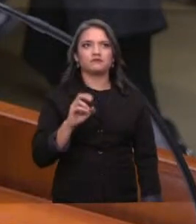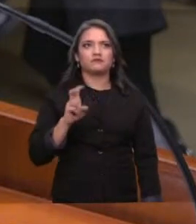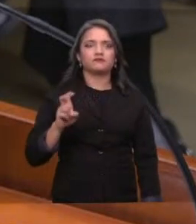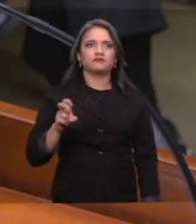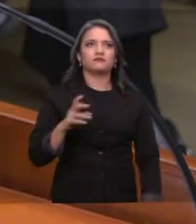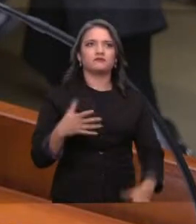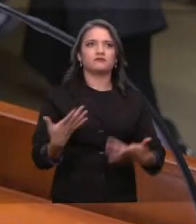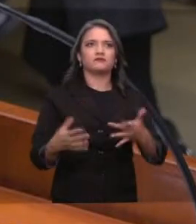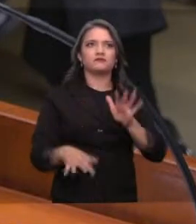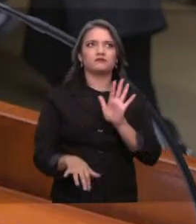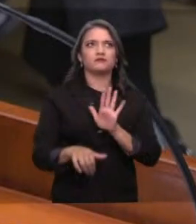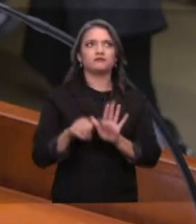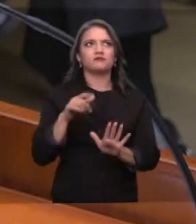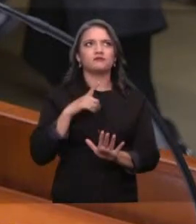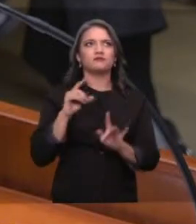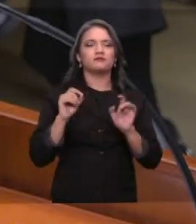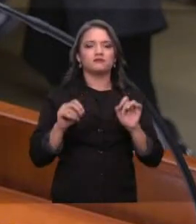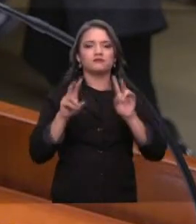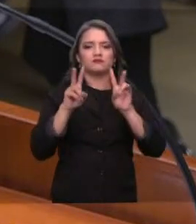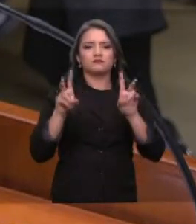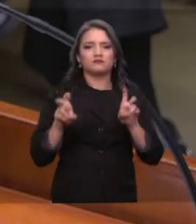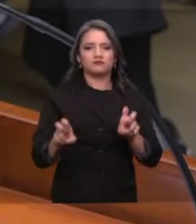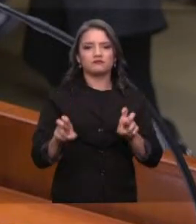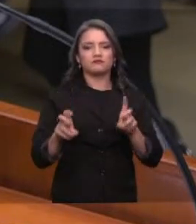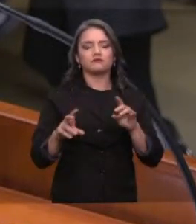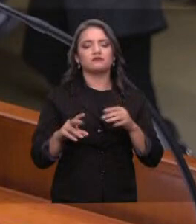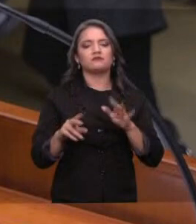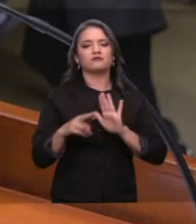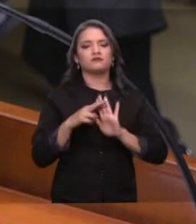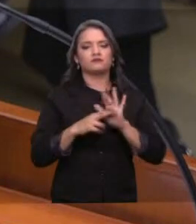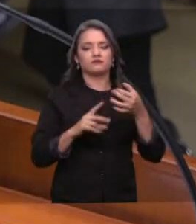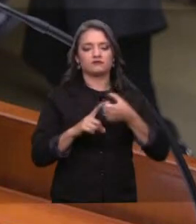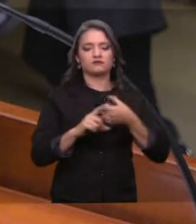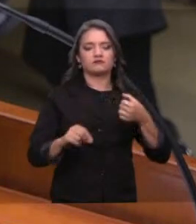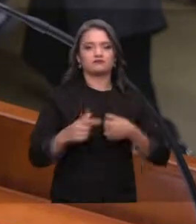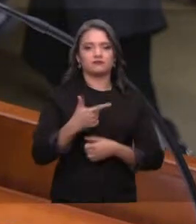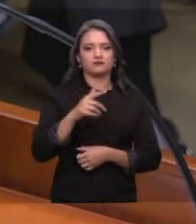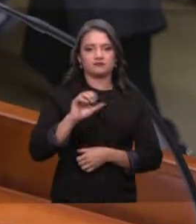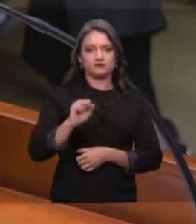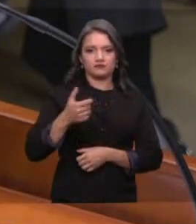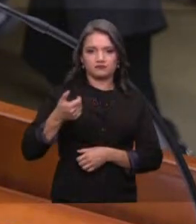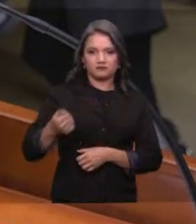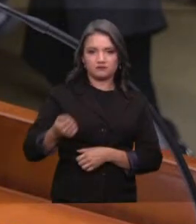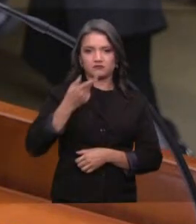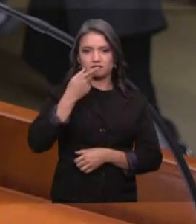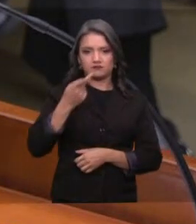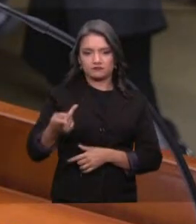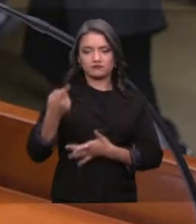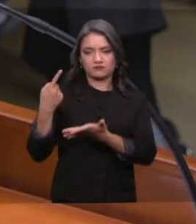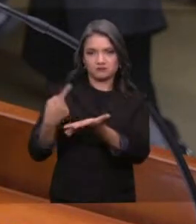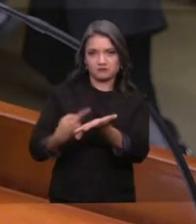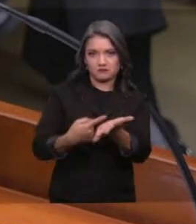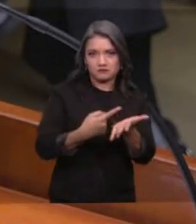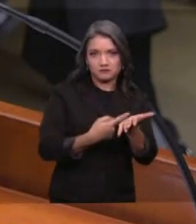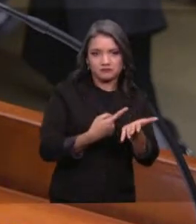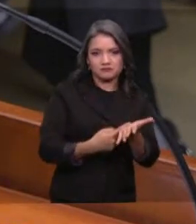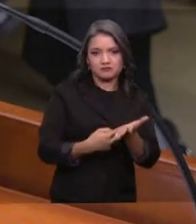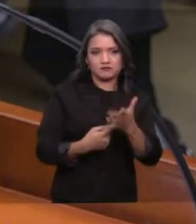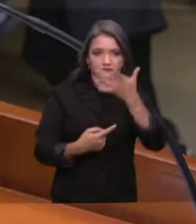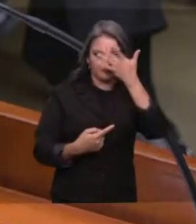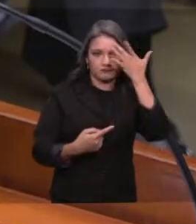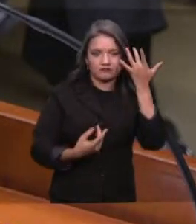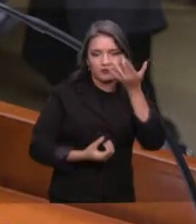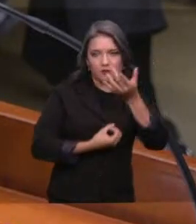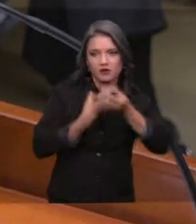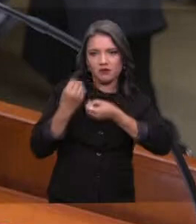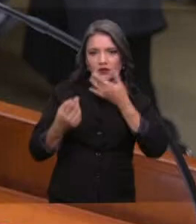primeiro lugar, em relação à norma do artigo 28A, que trata do acordo de não persecução penal, como já